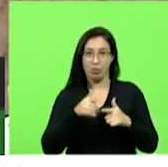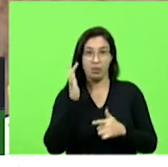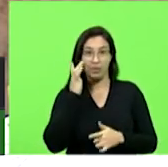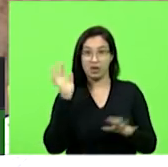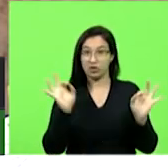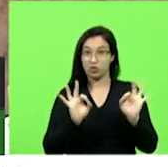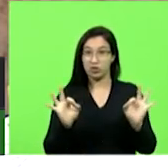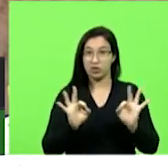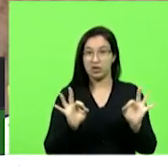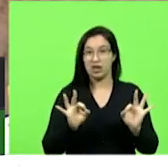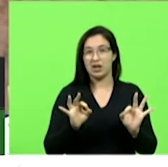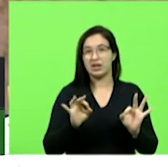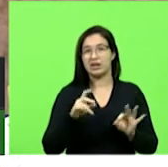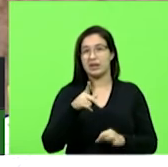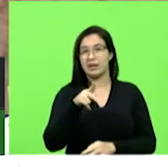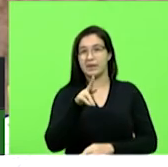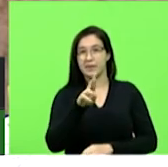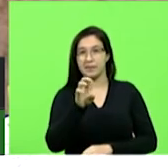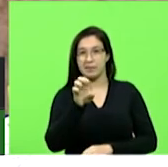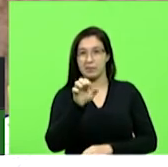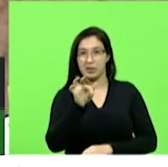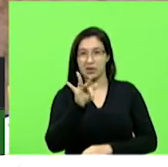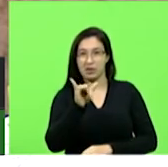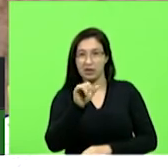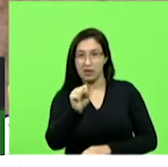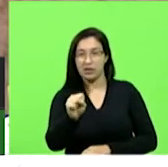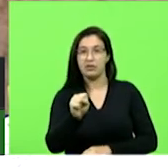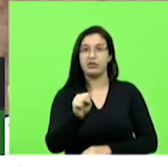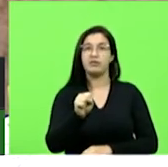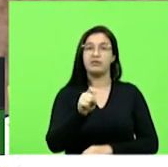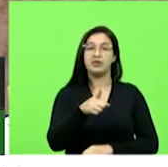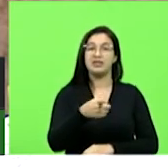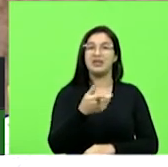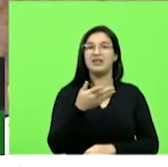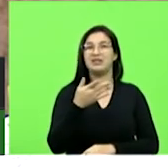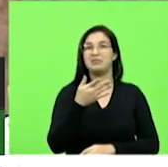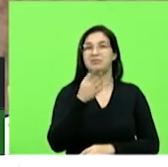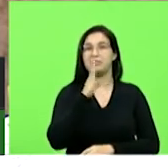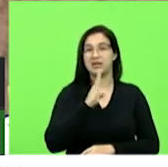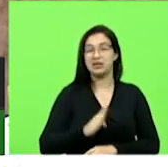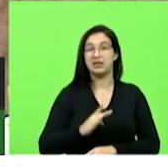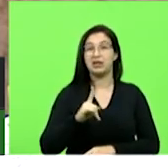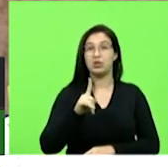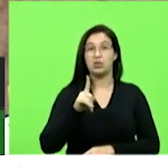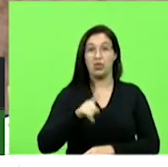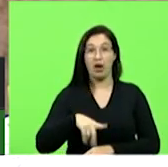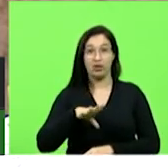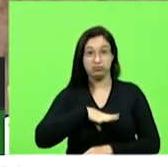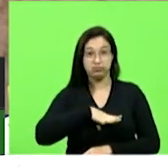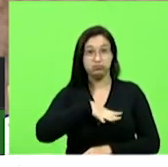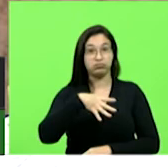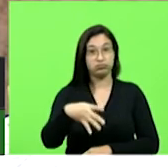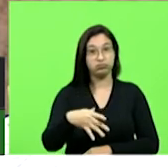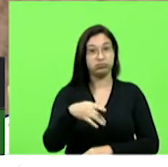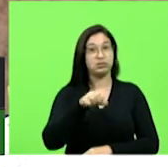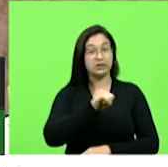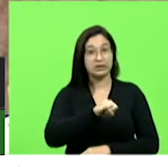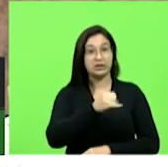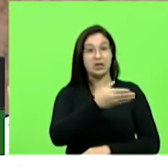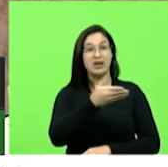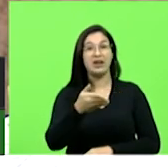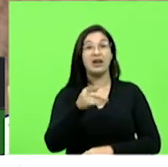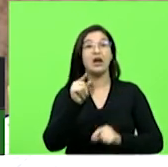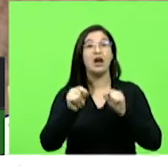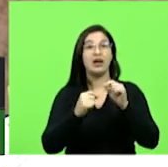em prefis, que é um alívio para esse brasileiro que é um herói. Se nós temos heróis aqui no Brasil, são os